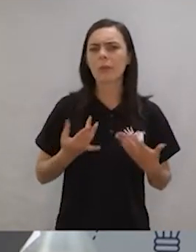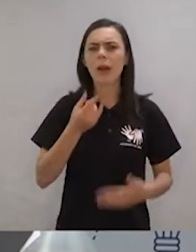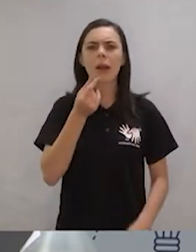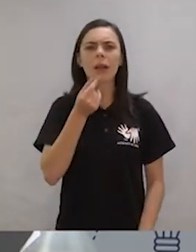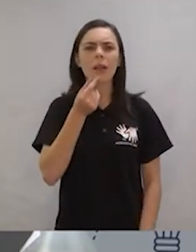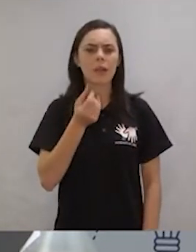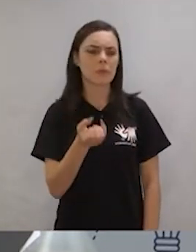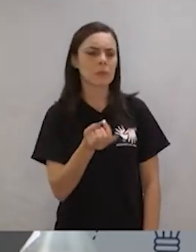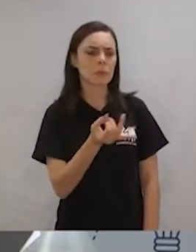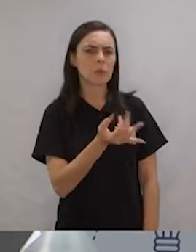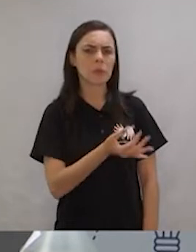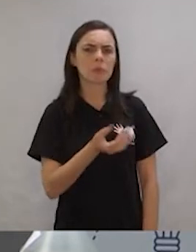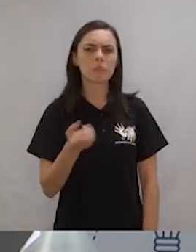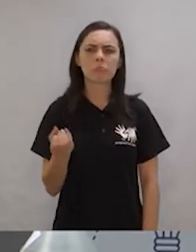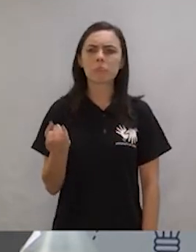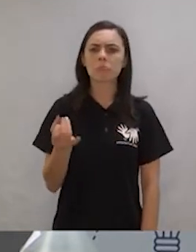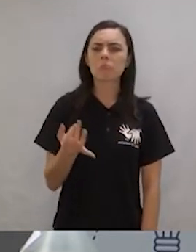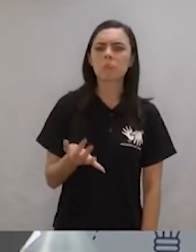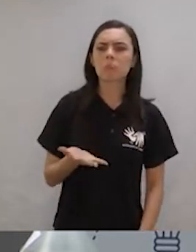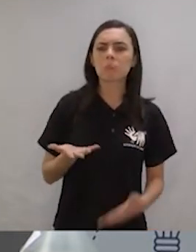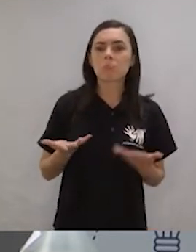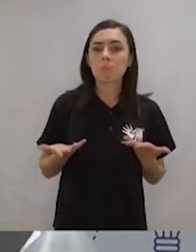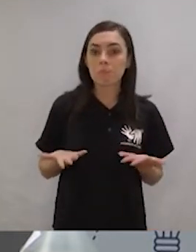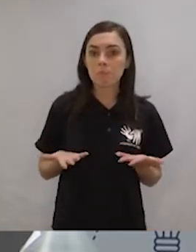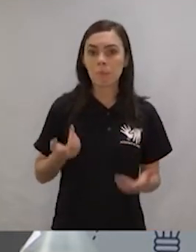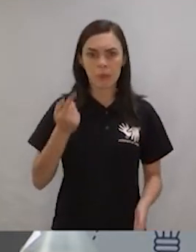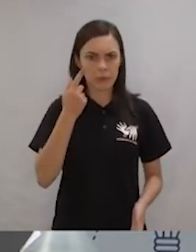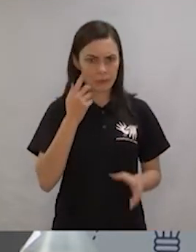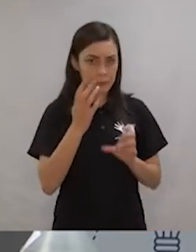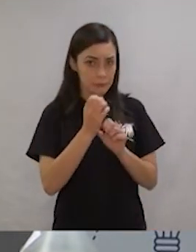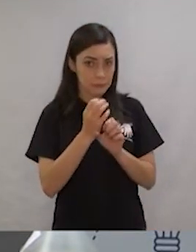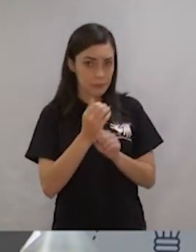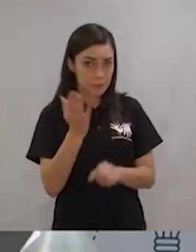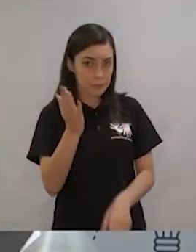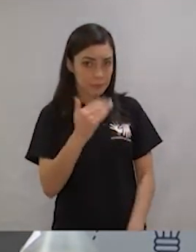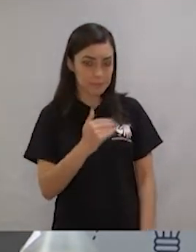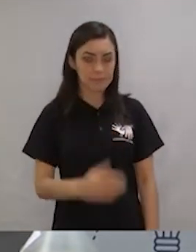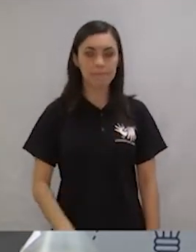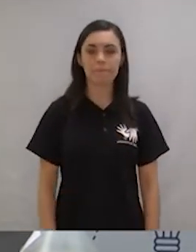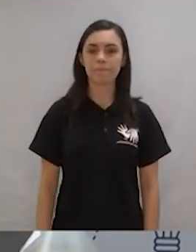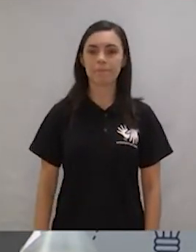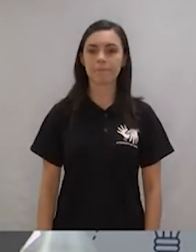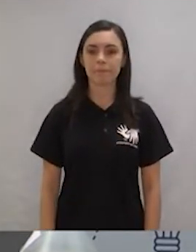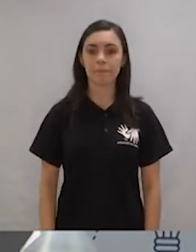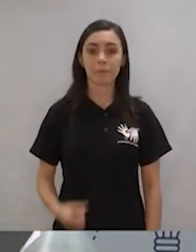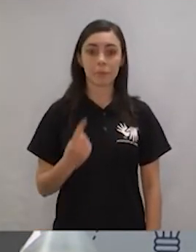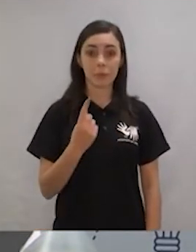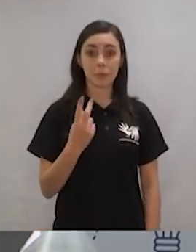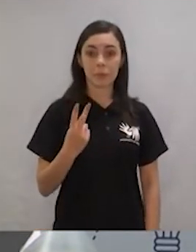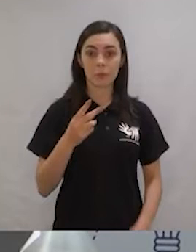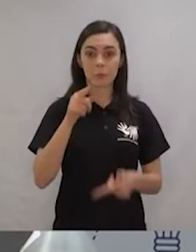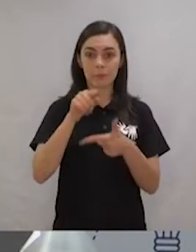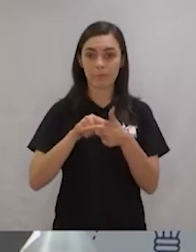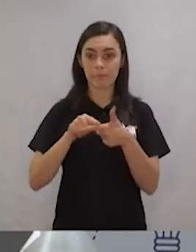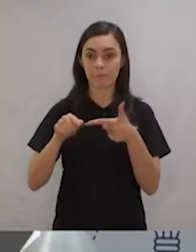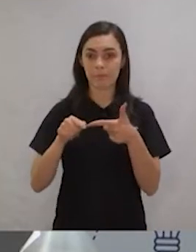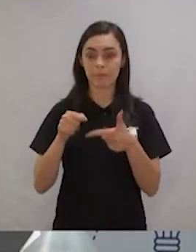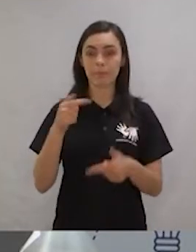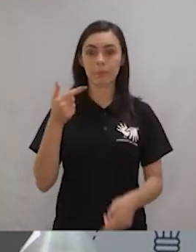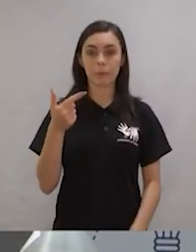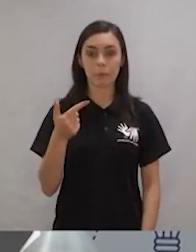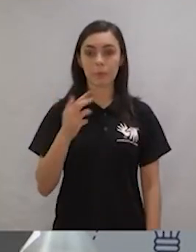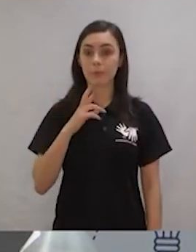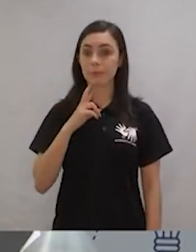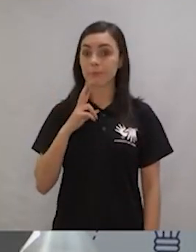foram os lápis que ficou em cada caixinha? Vamos contar? Então, 12 divididos